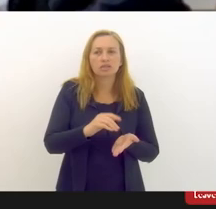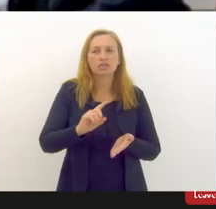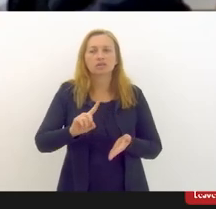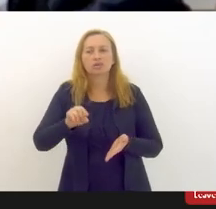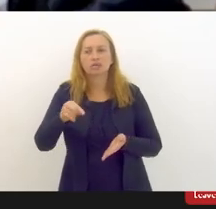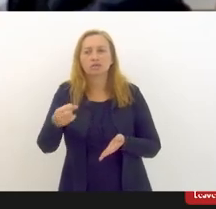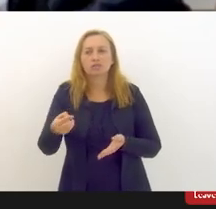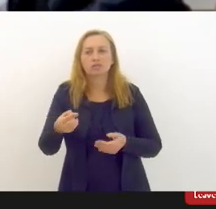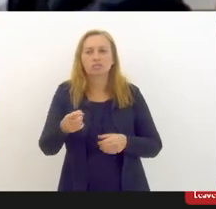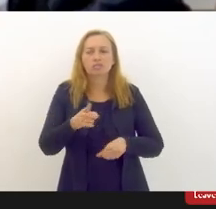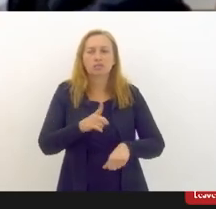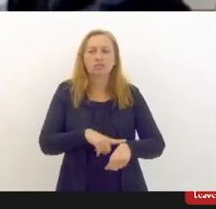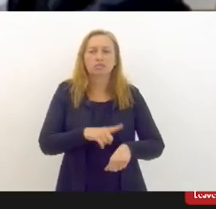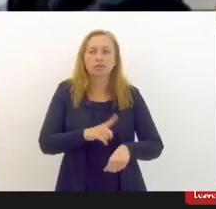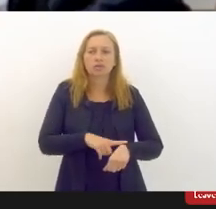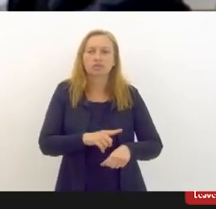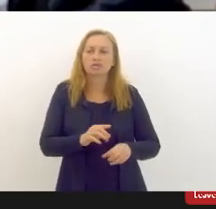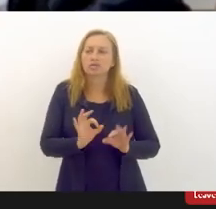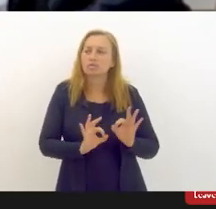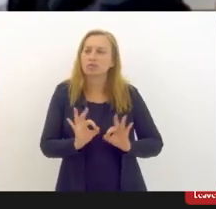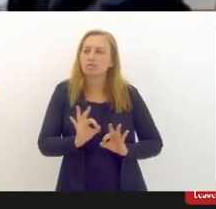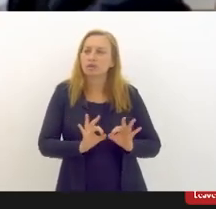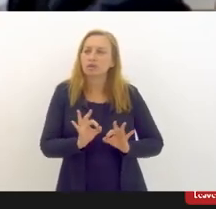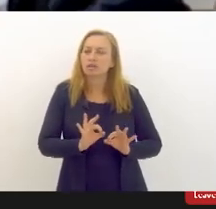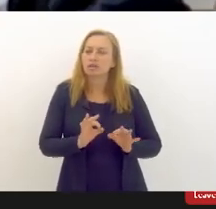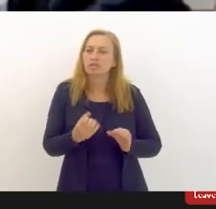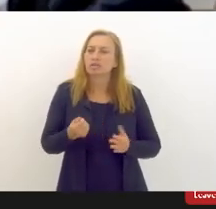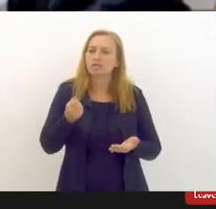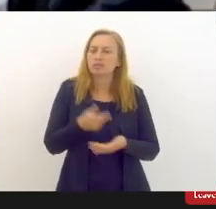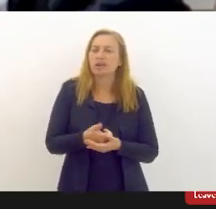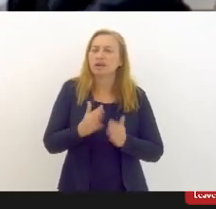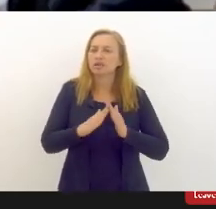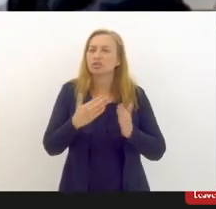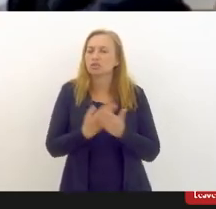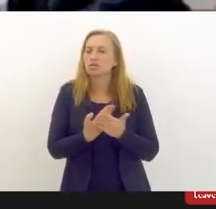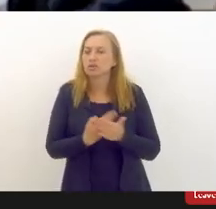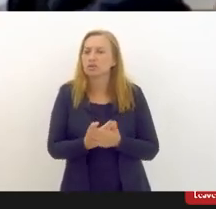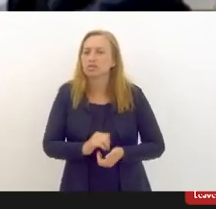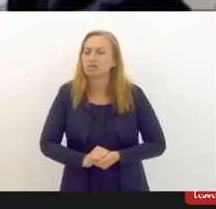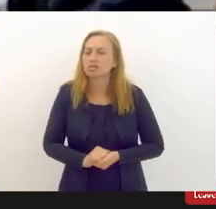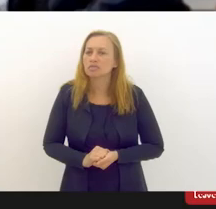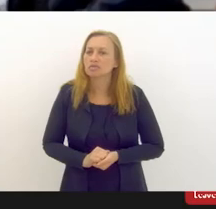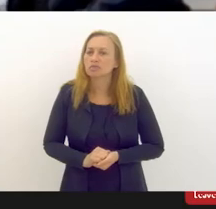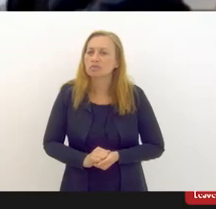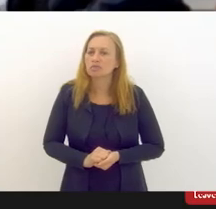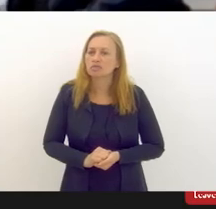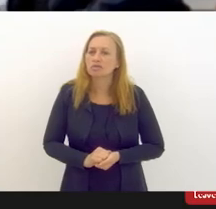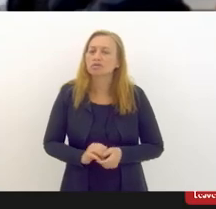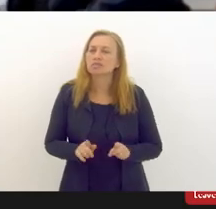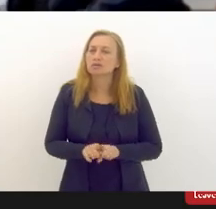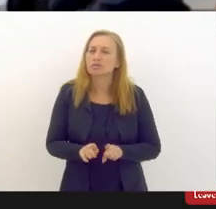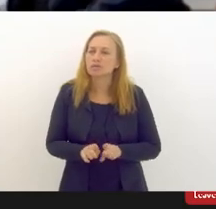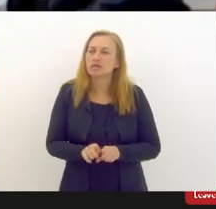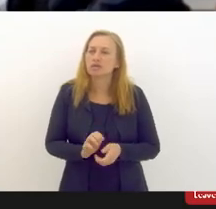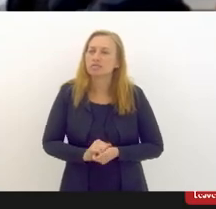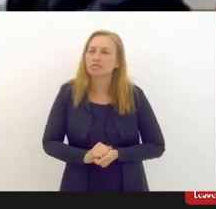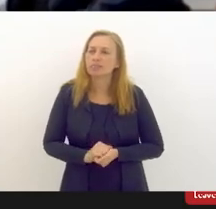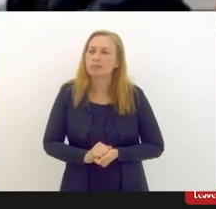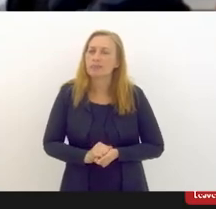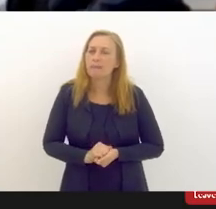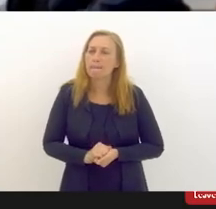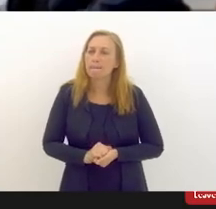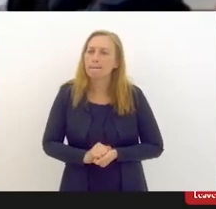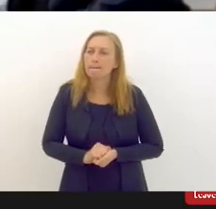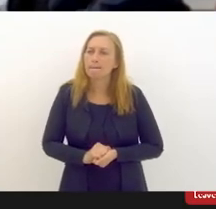dias ele vai estar sendo pago para as escolas. Além disso,